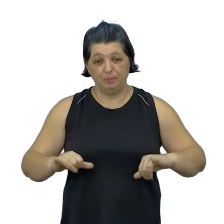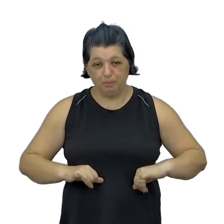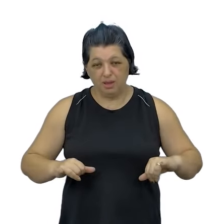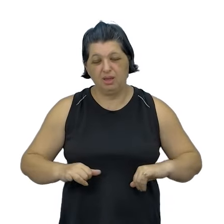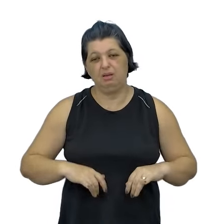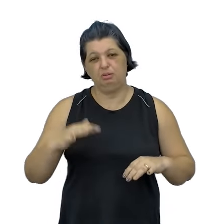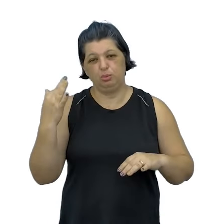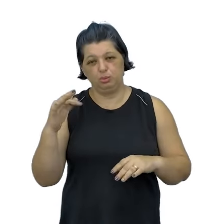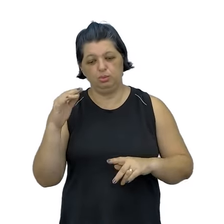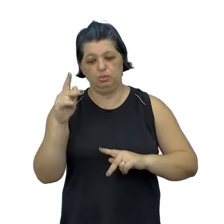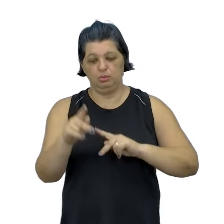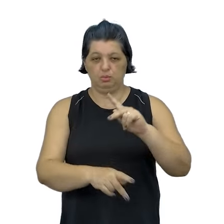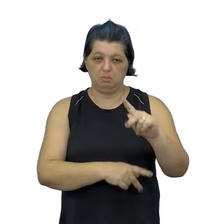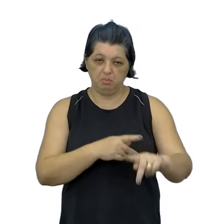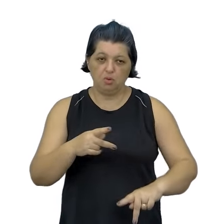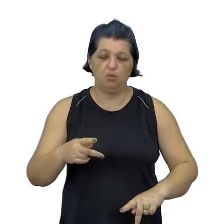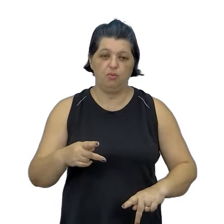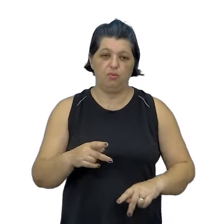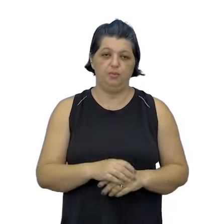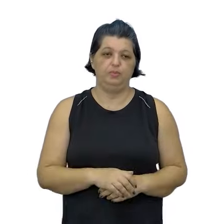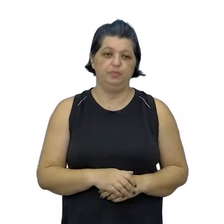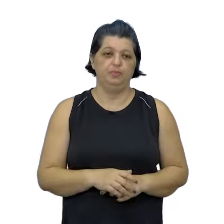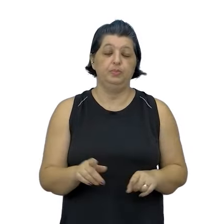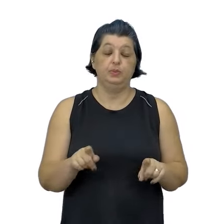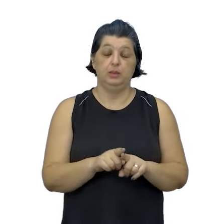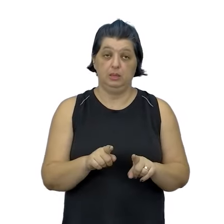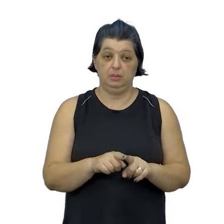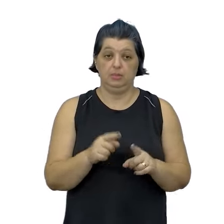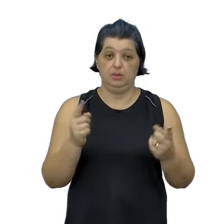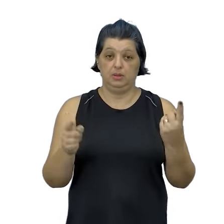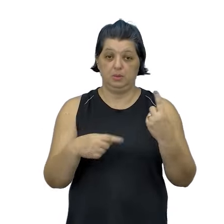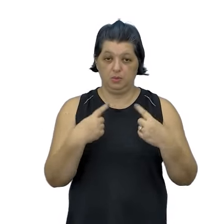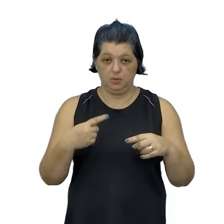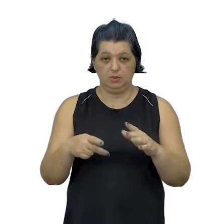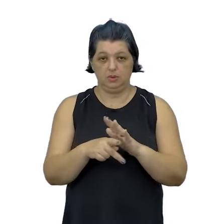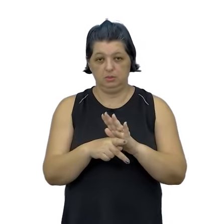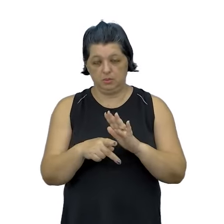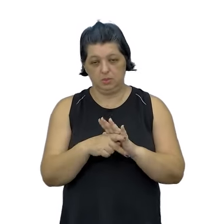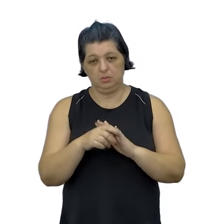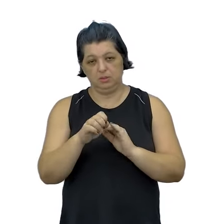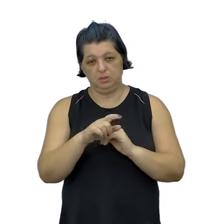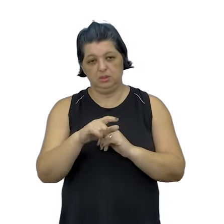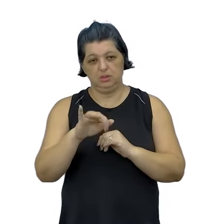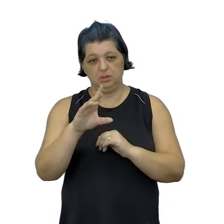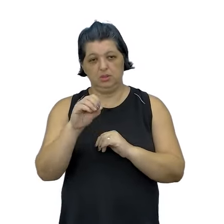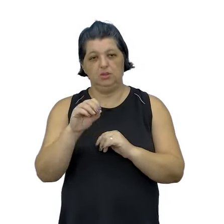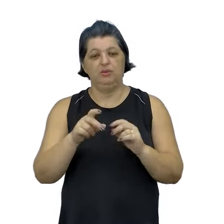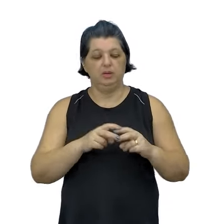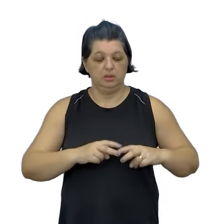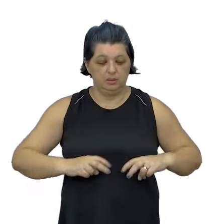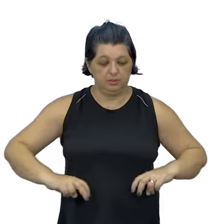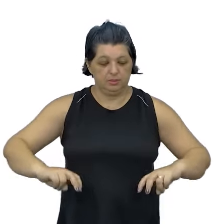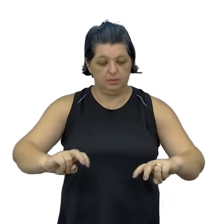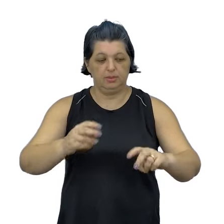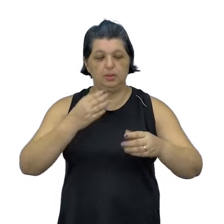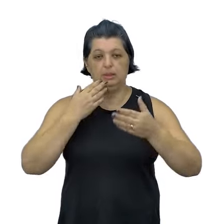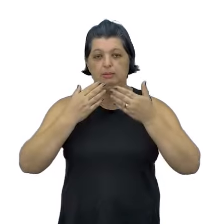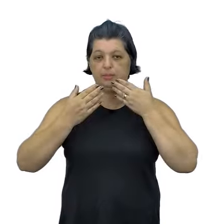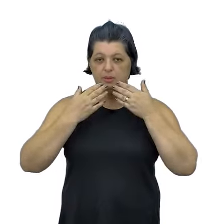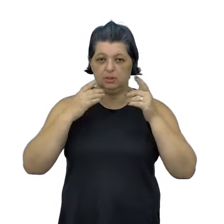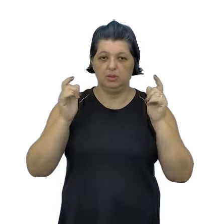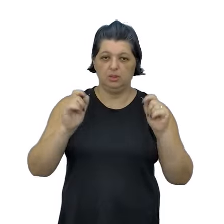é continuidade da atividade lá da Canção do Exílio, né? Onde você vai abrir ali a roda de conversa para que você